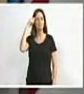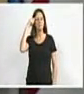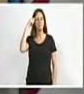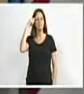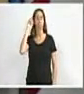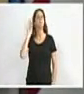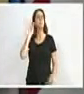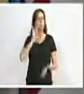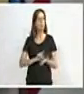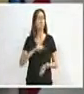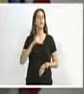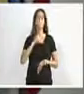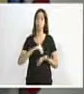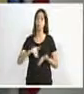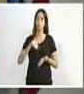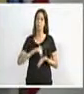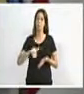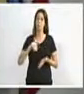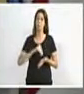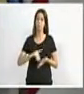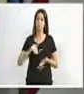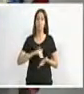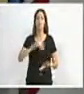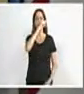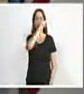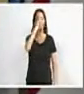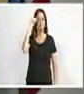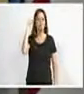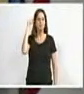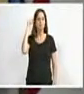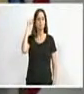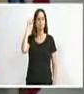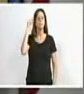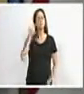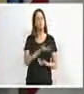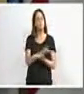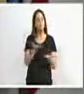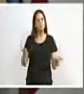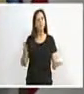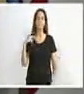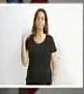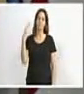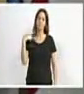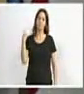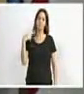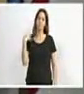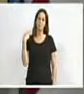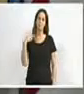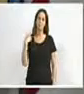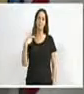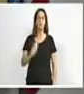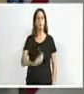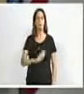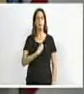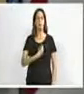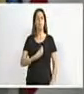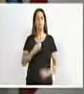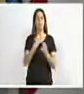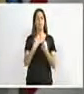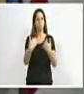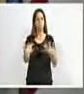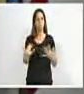grande secretário Marcos Van Rosken, demais vereadores, ou que assistem nesse plenário, que